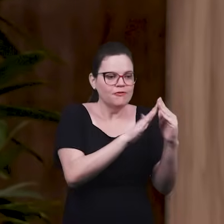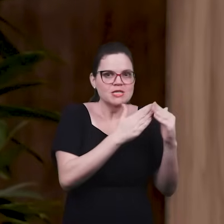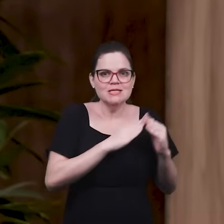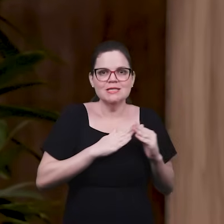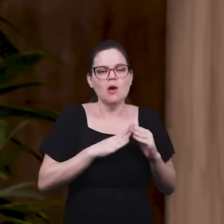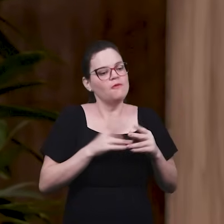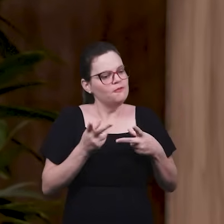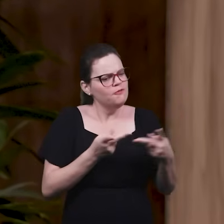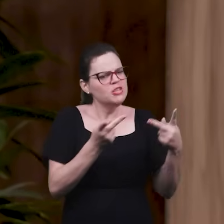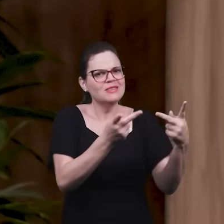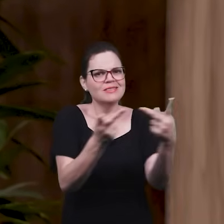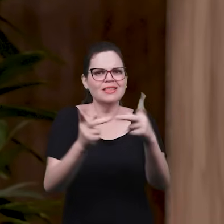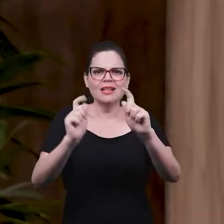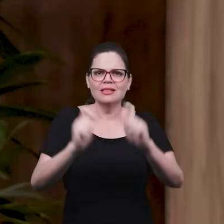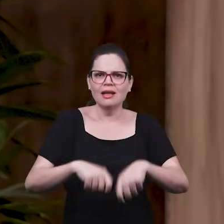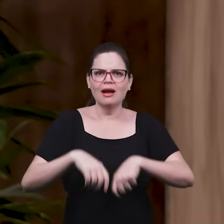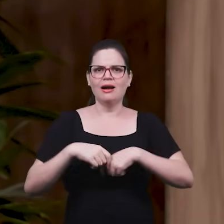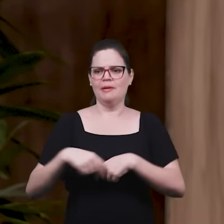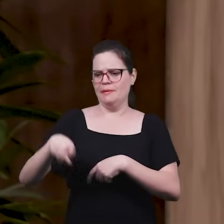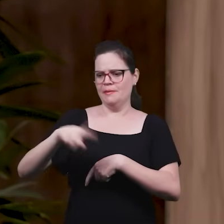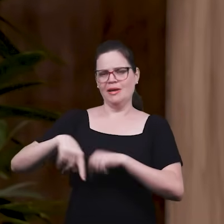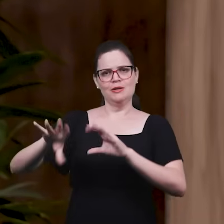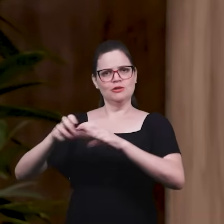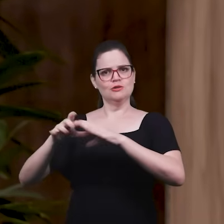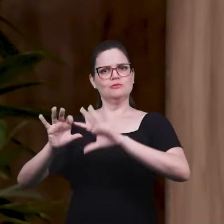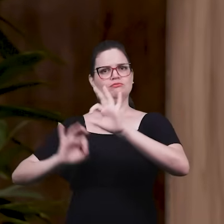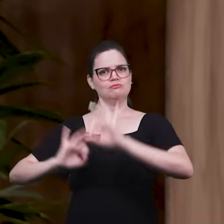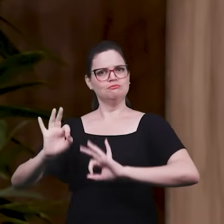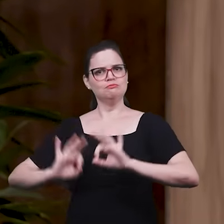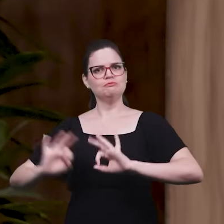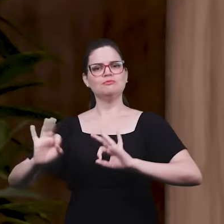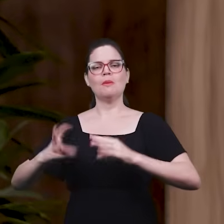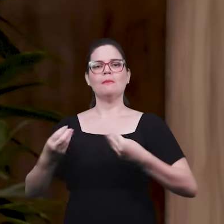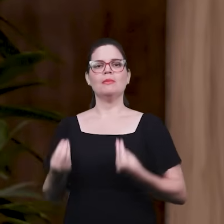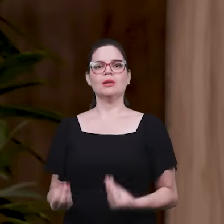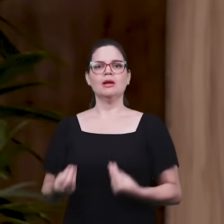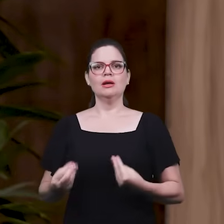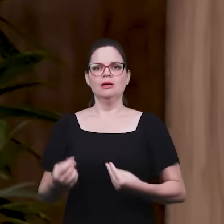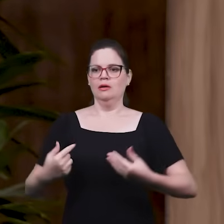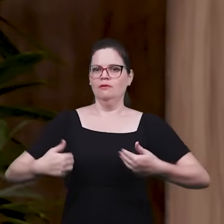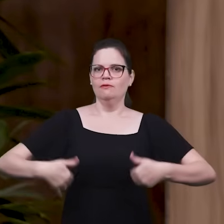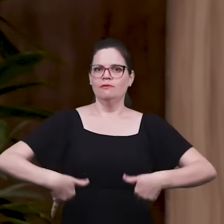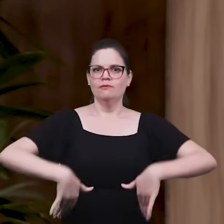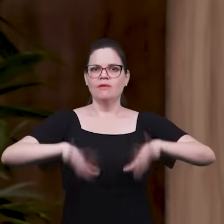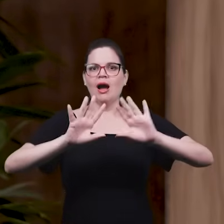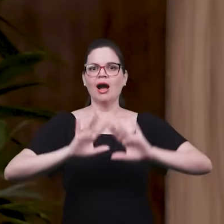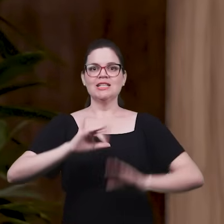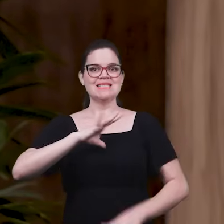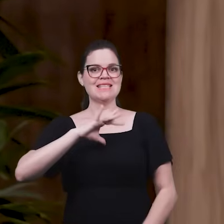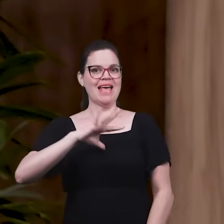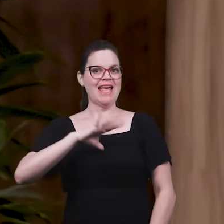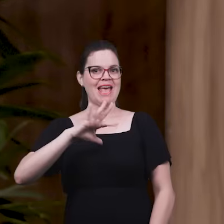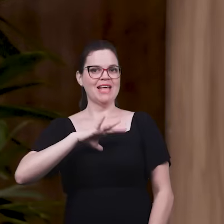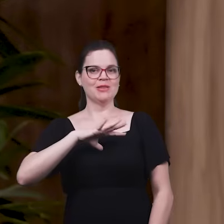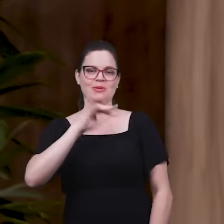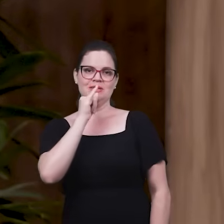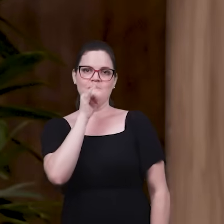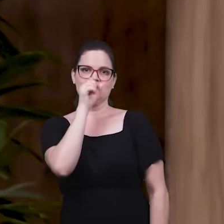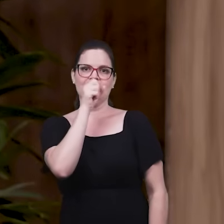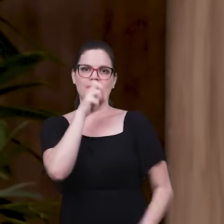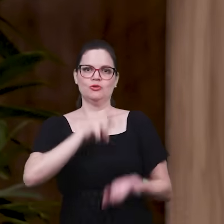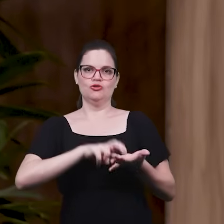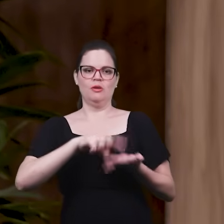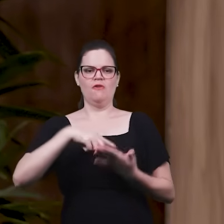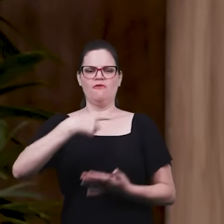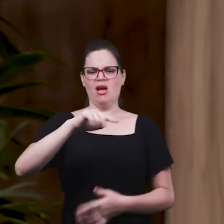próximos às igrejas. Os jovens podem ser organizados para que eles possam ir ao centro da cidade num sábado pela